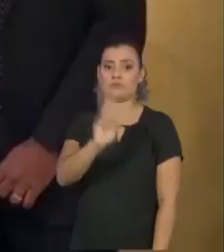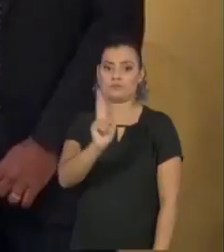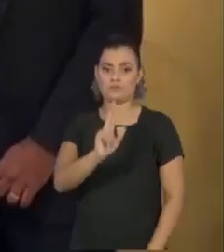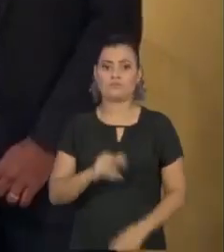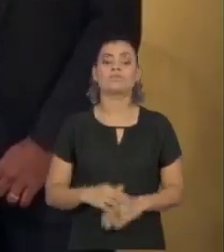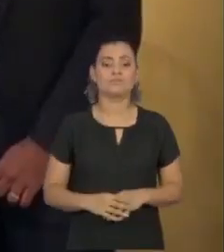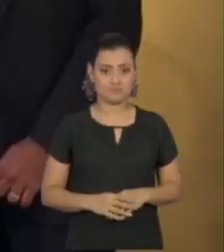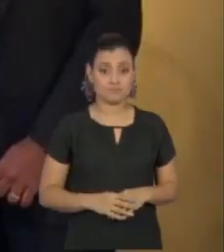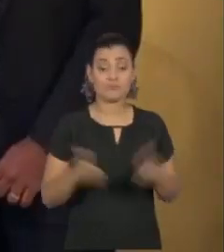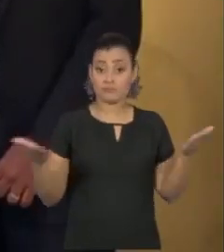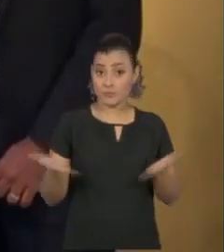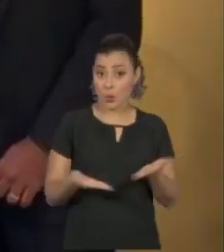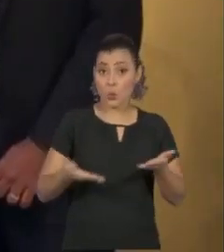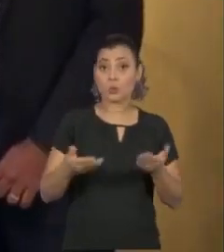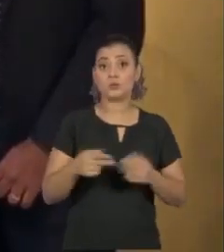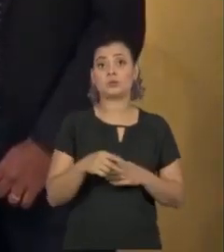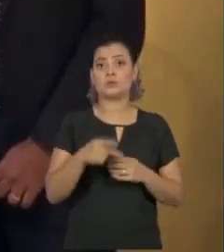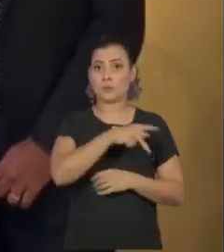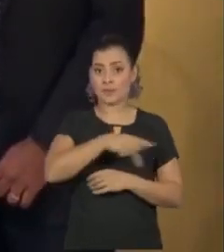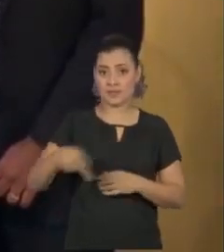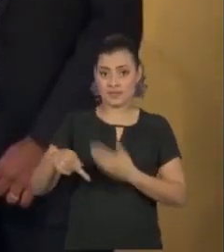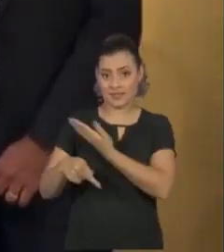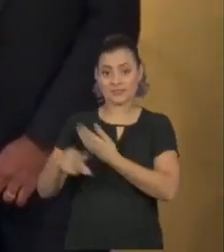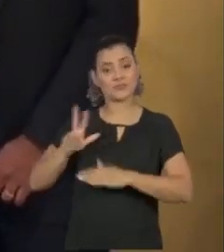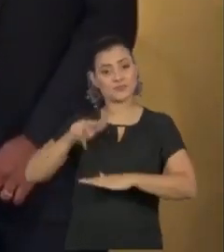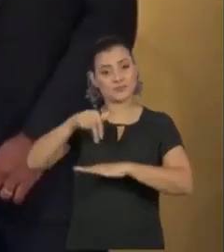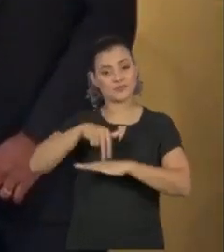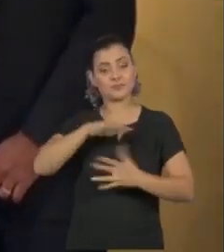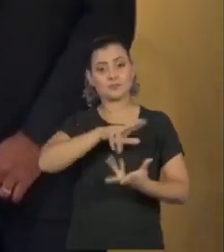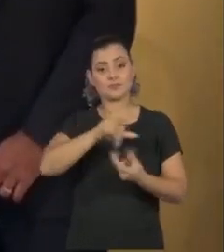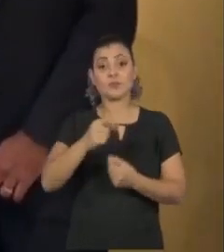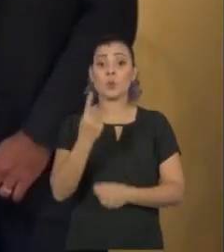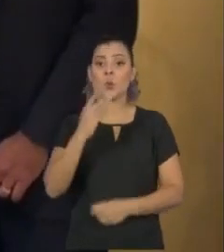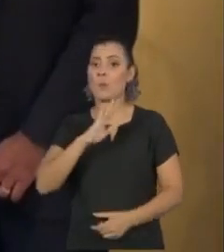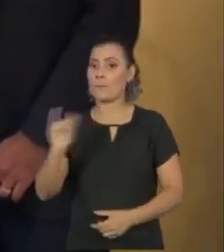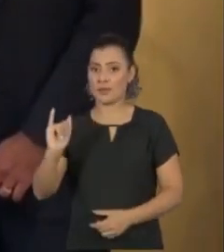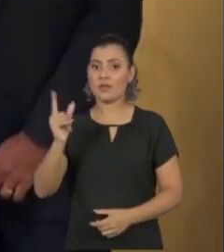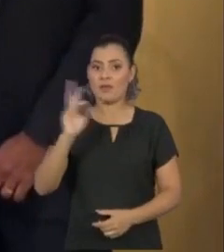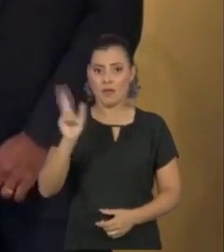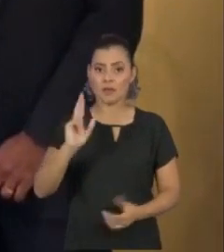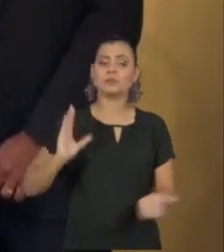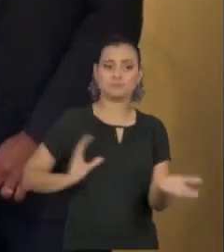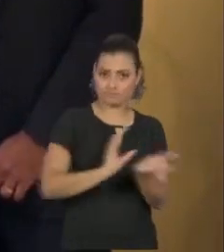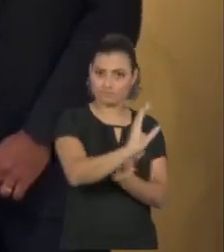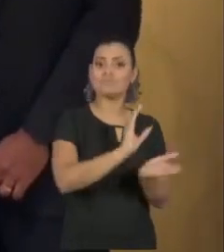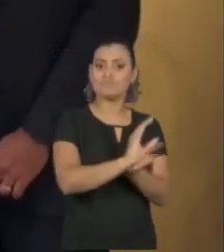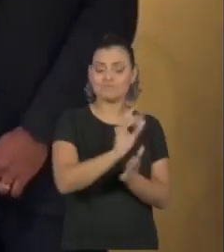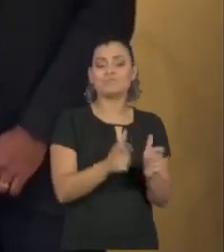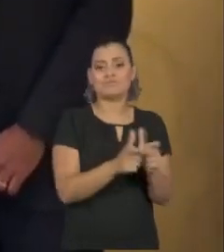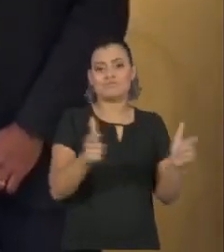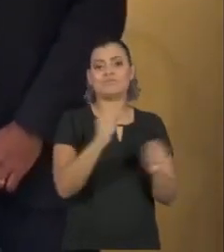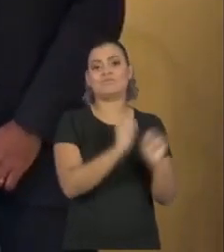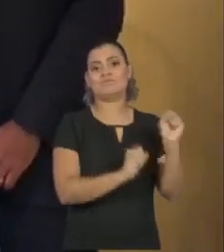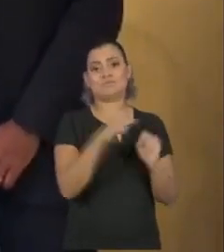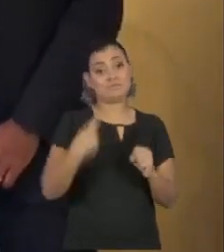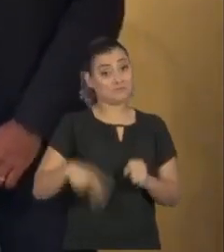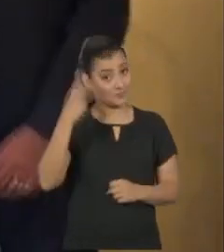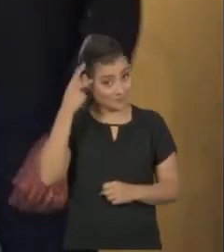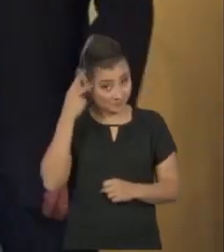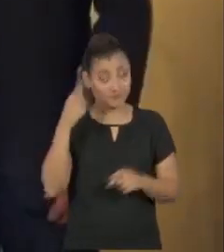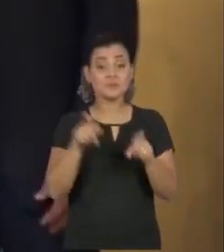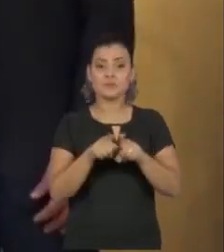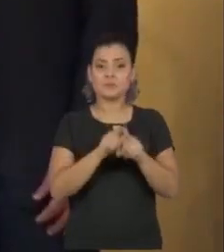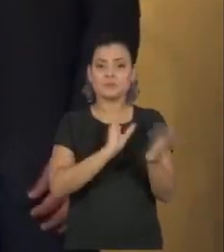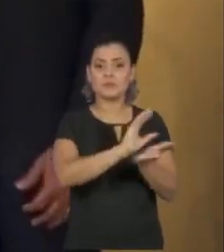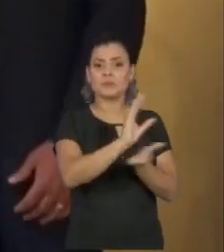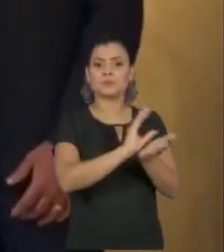reais. Hoje, o seu presidente mundial anunciou mais 1 bilhão de reais na expansão desta mesma fábrica em Lençóis Paulista, investimento que